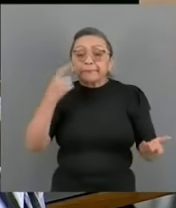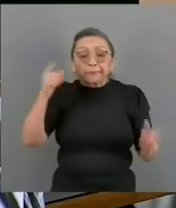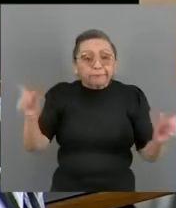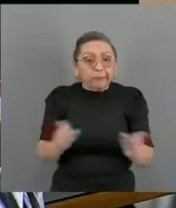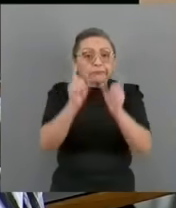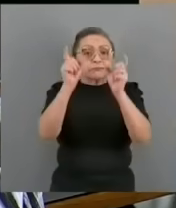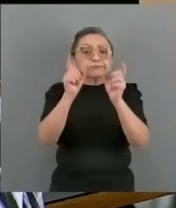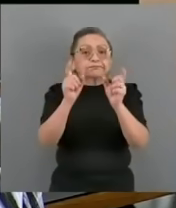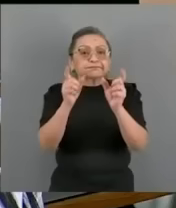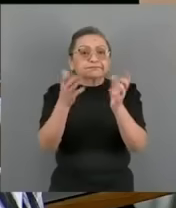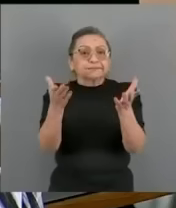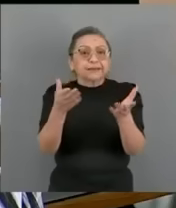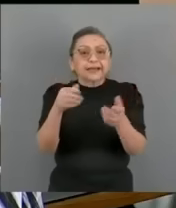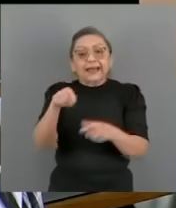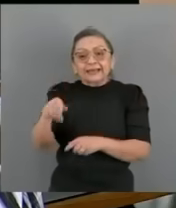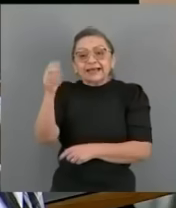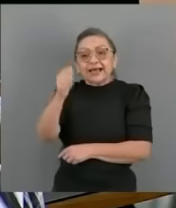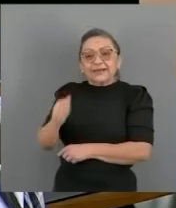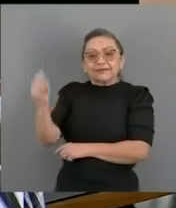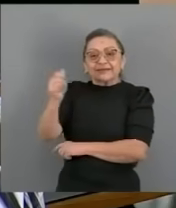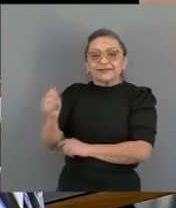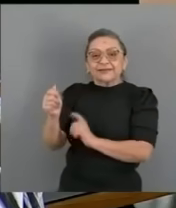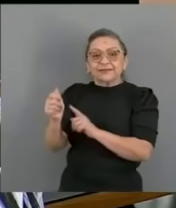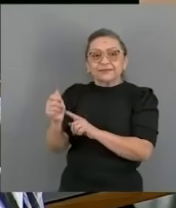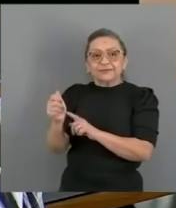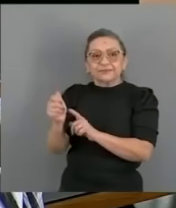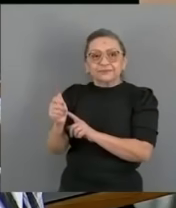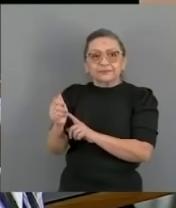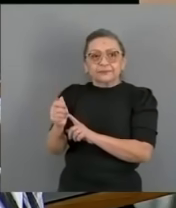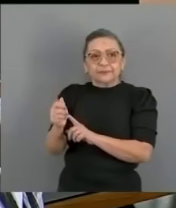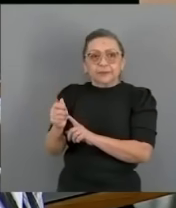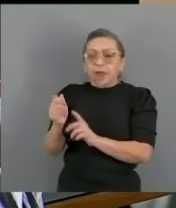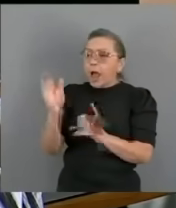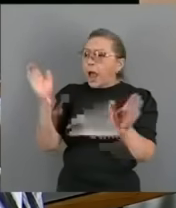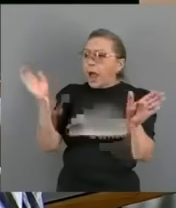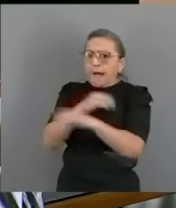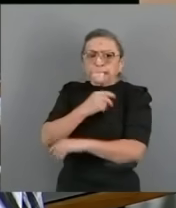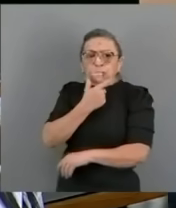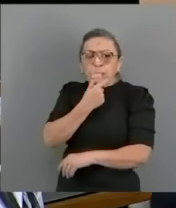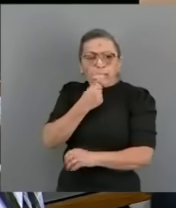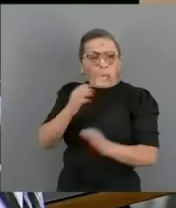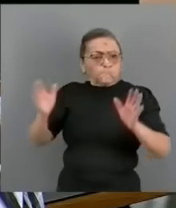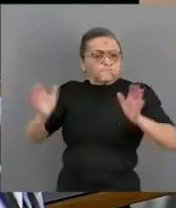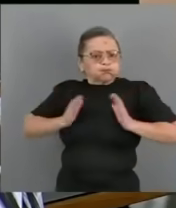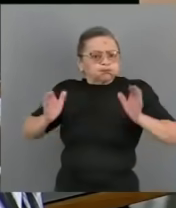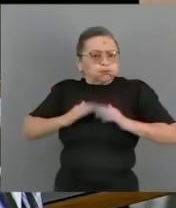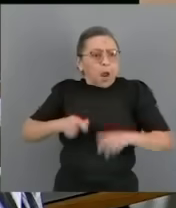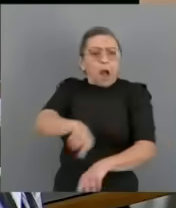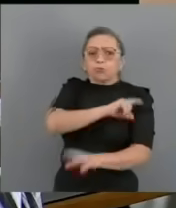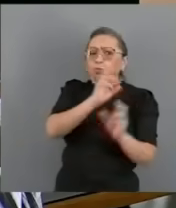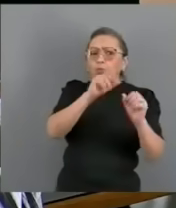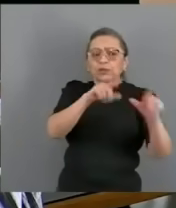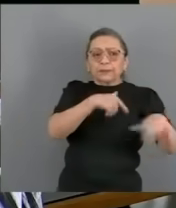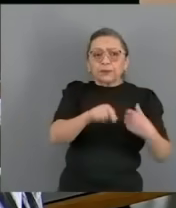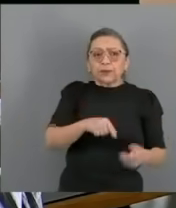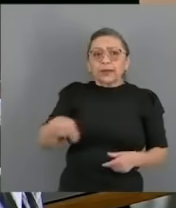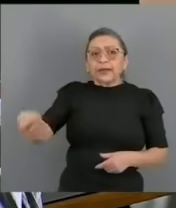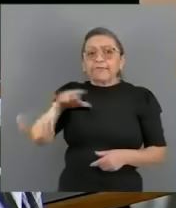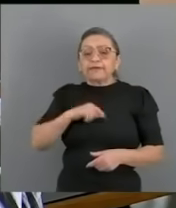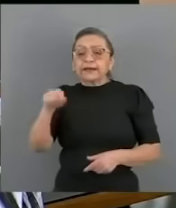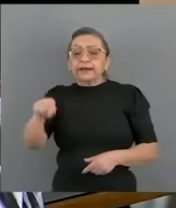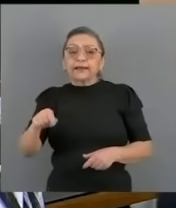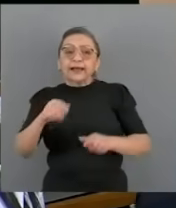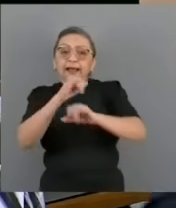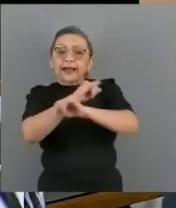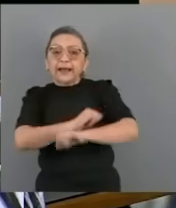coincidência, a Mar Brasil, que o cara ficou rico do dia para a noite sem nunca ter trabalhado, vai ali na campanha